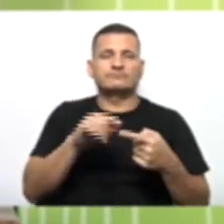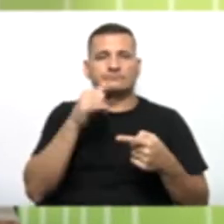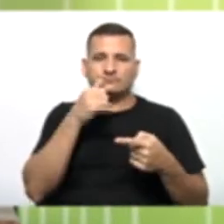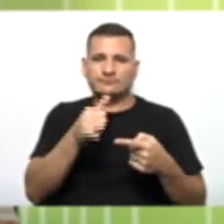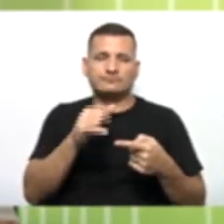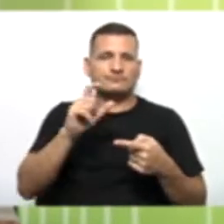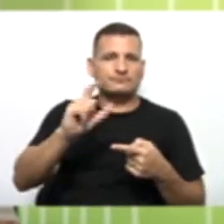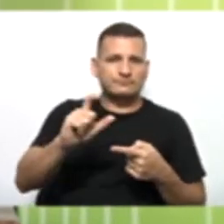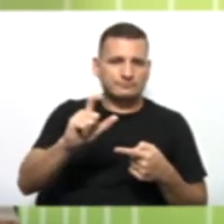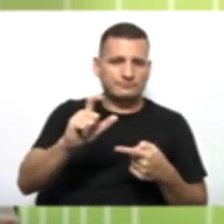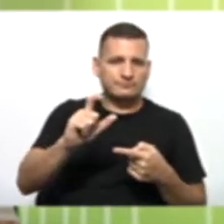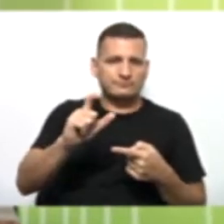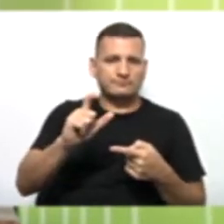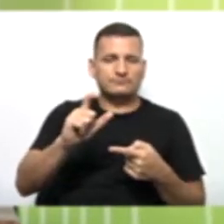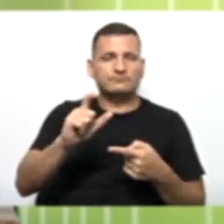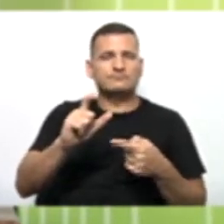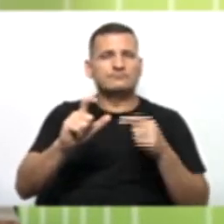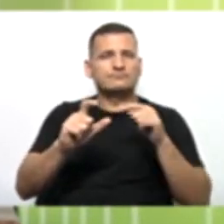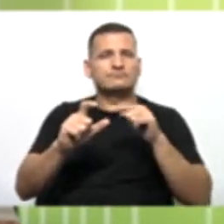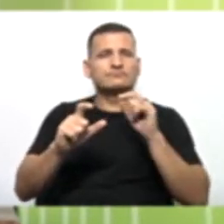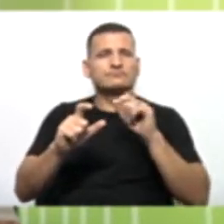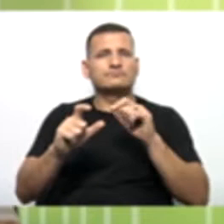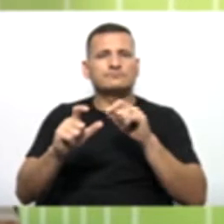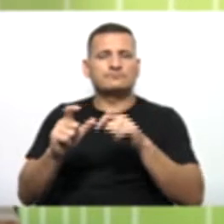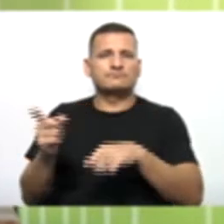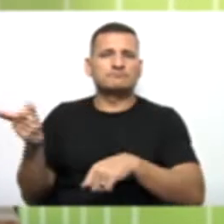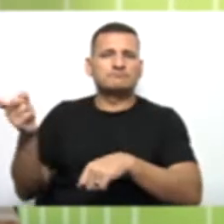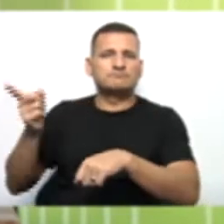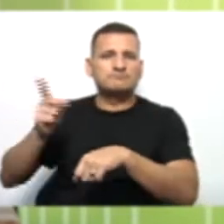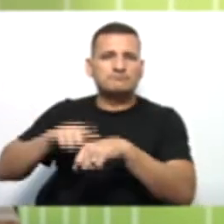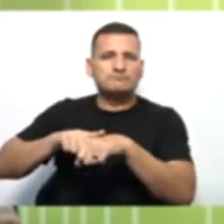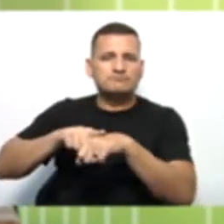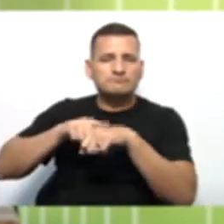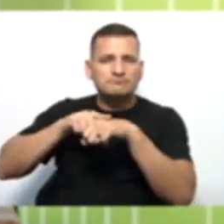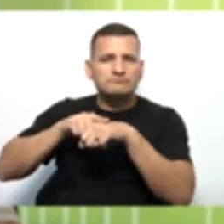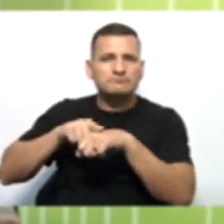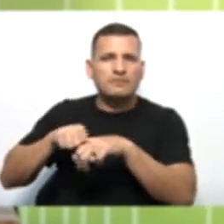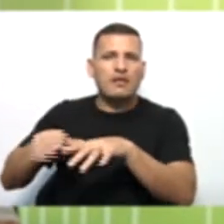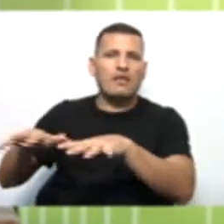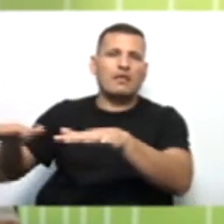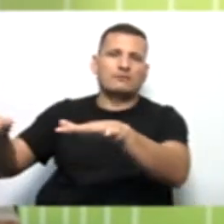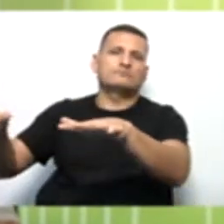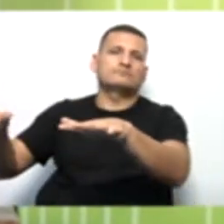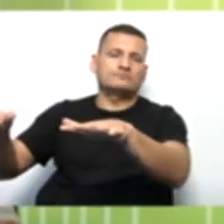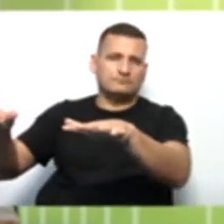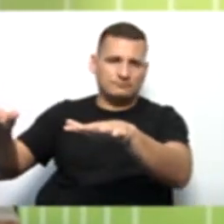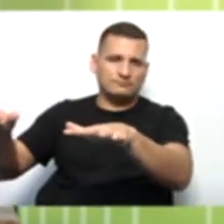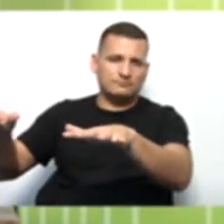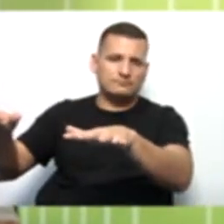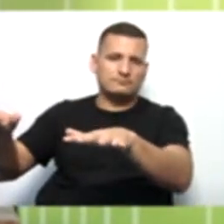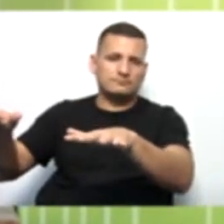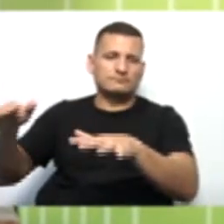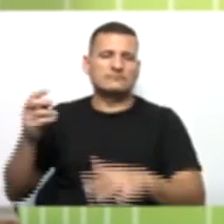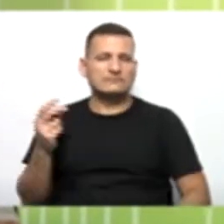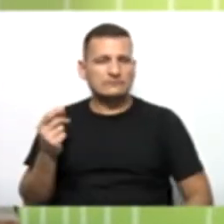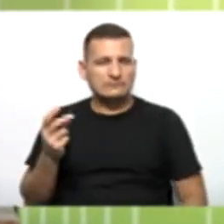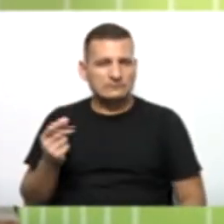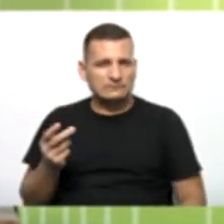tóxicos, e eles conseguem contaminar a natureza, uma pequena quantidade, conseguem contaminar uma grande área por muito